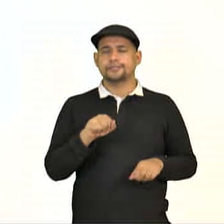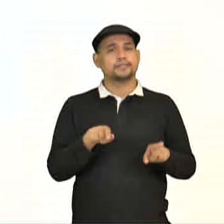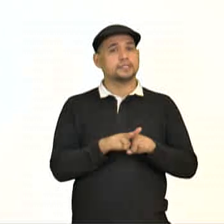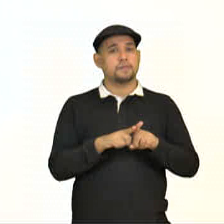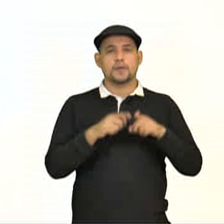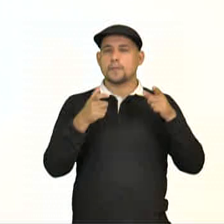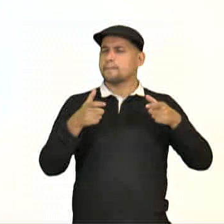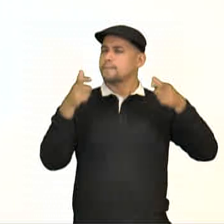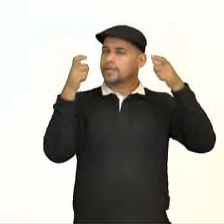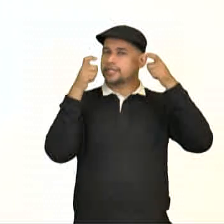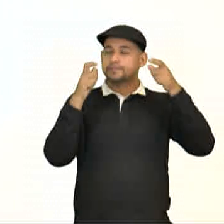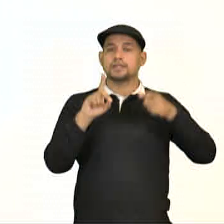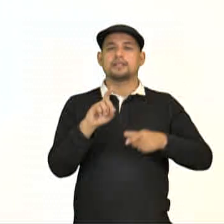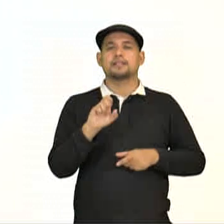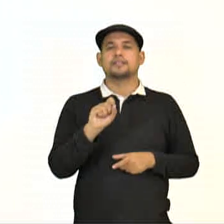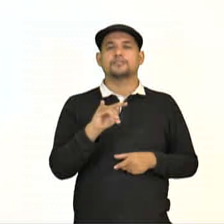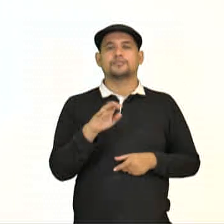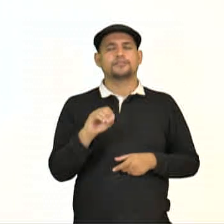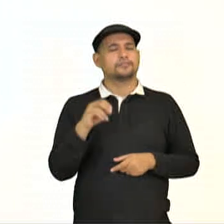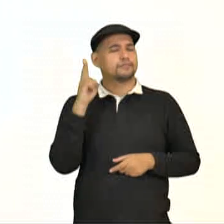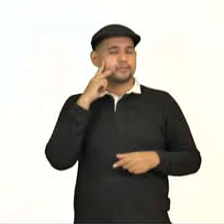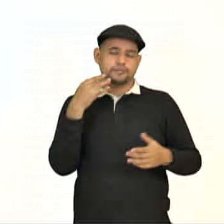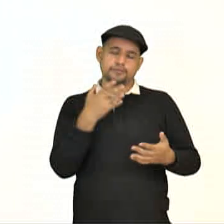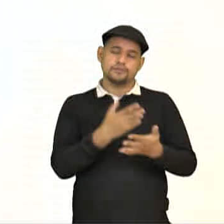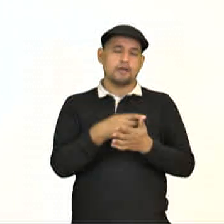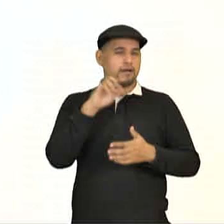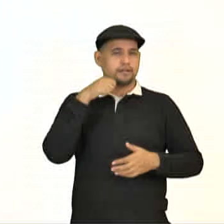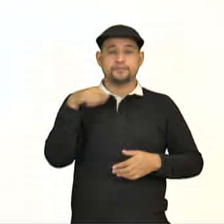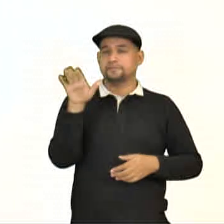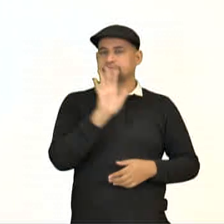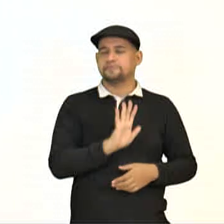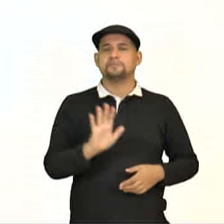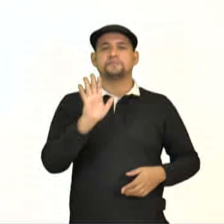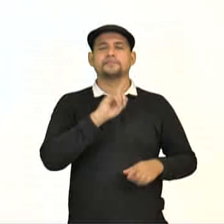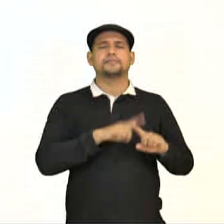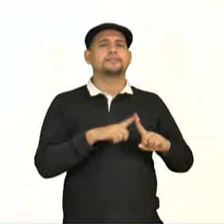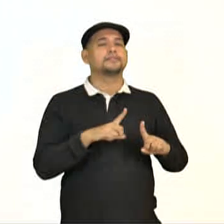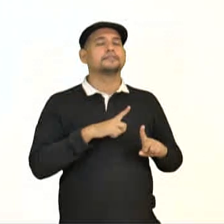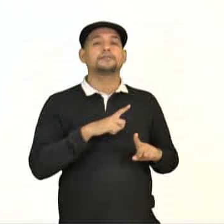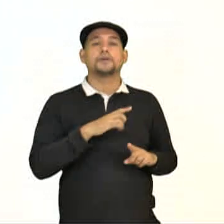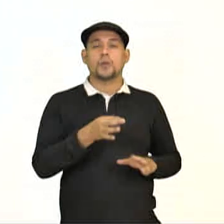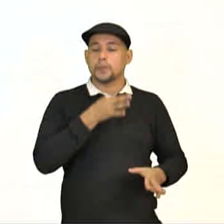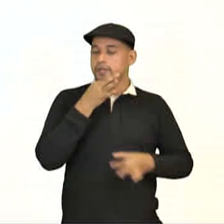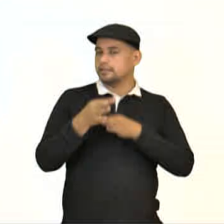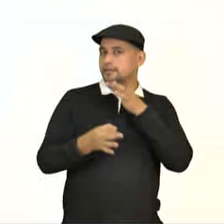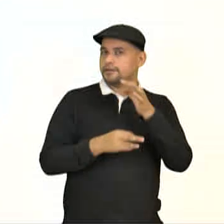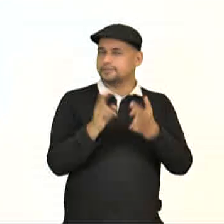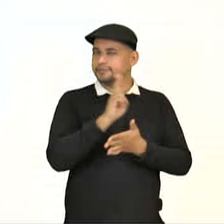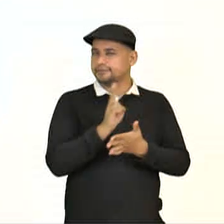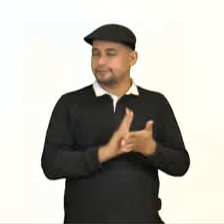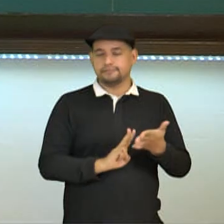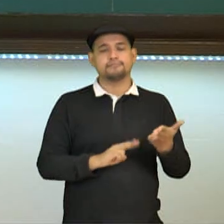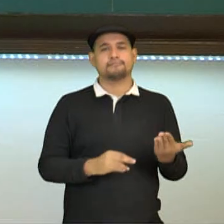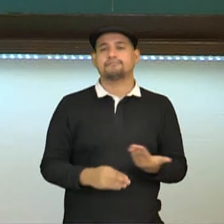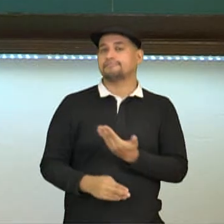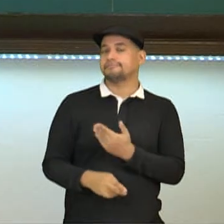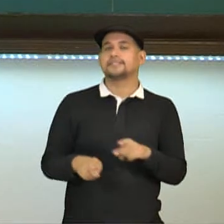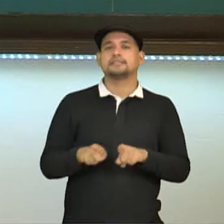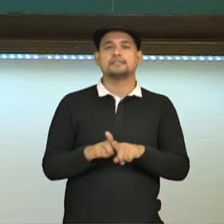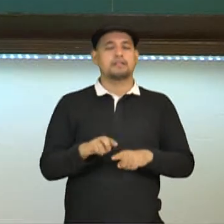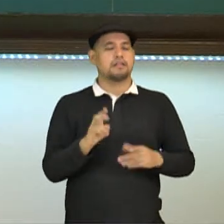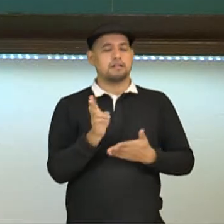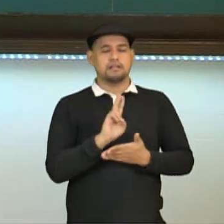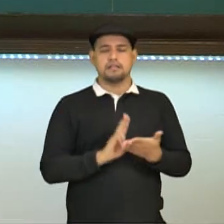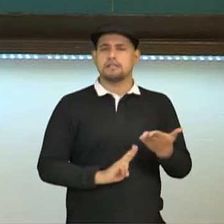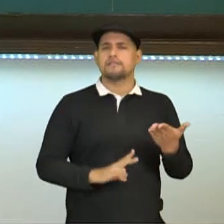Príncipes do Destino, Histórias da Mitologia Afro-Brasileira. Né? Então fica a sugestão de leitura desse livro. Esse